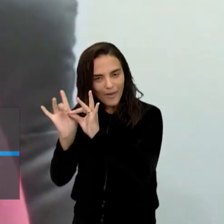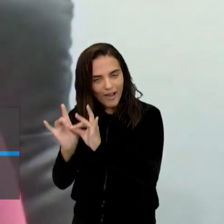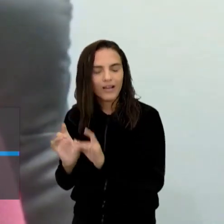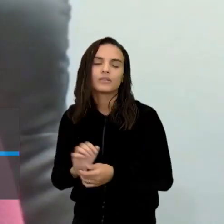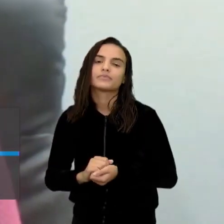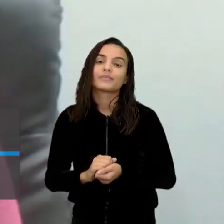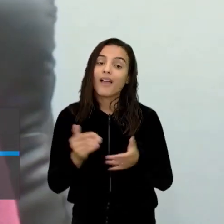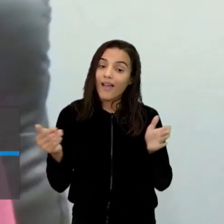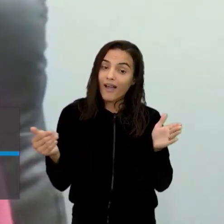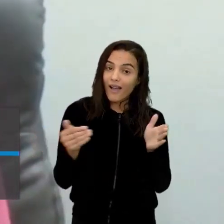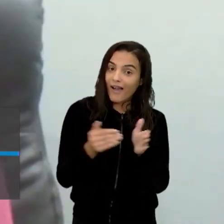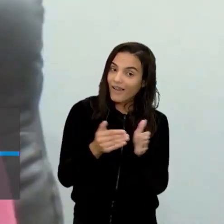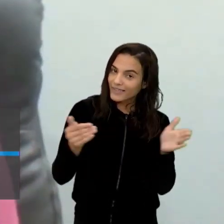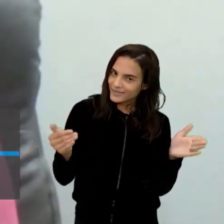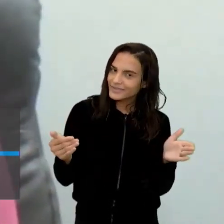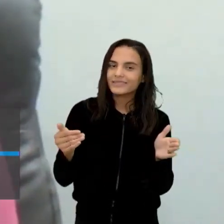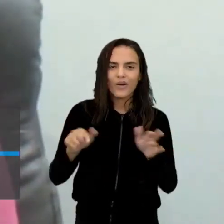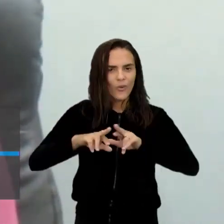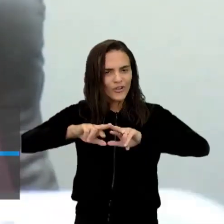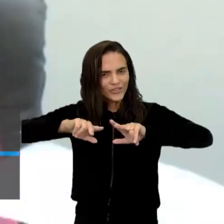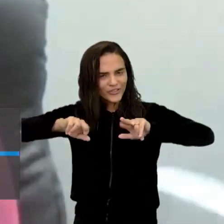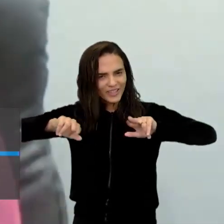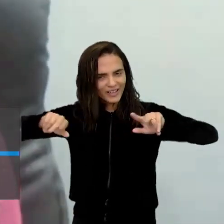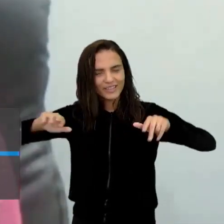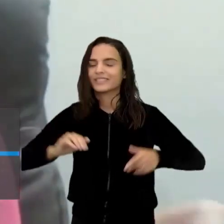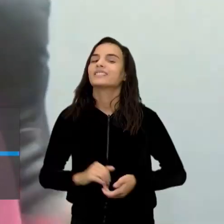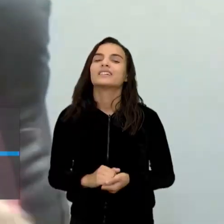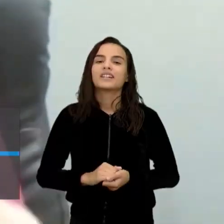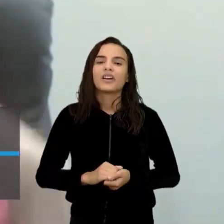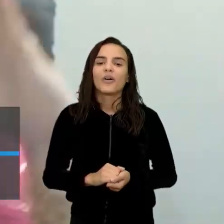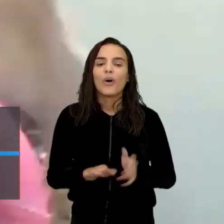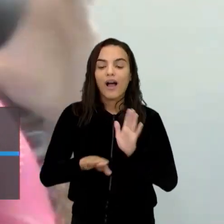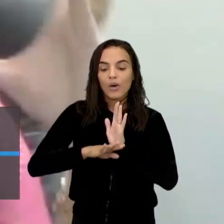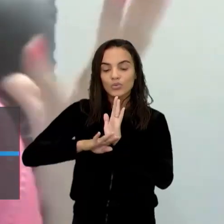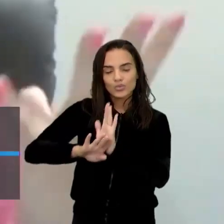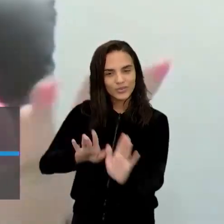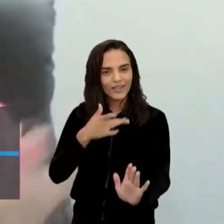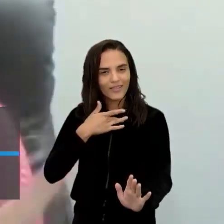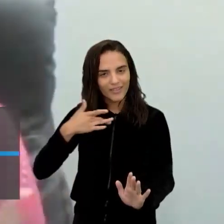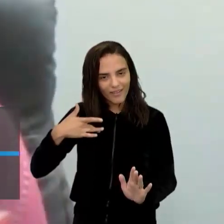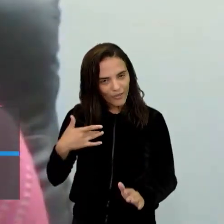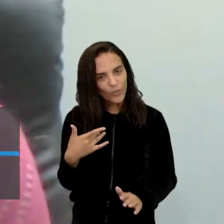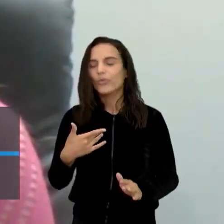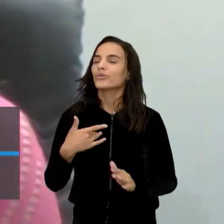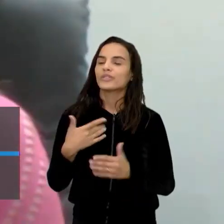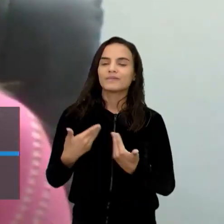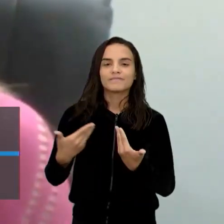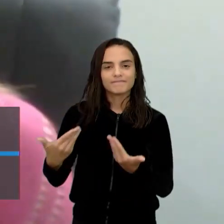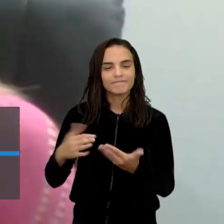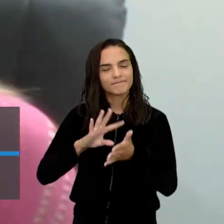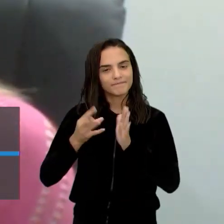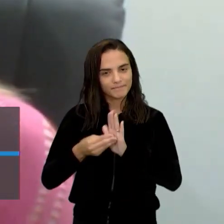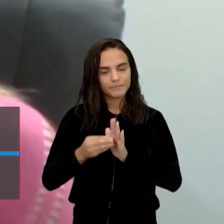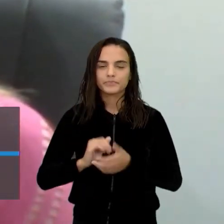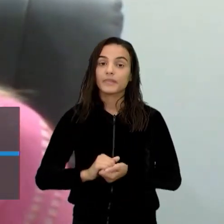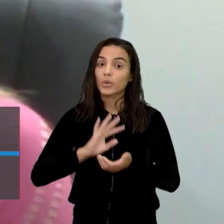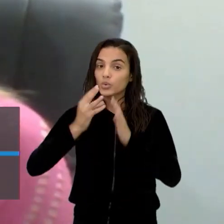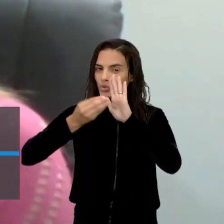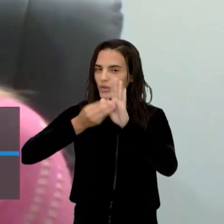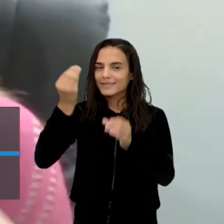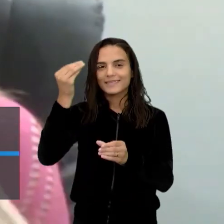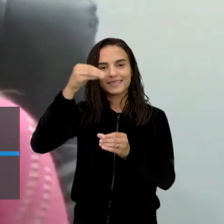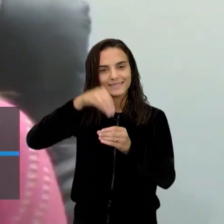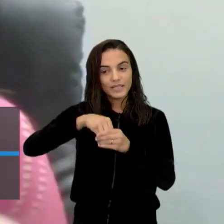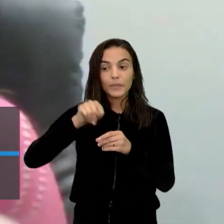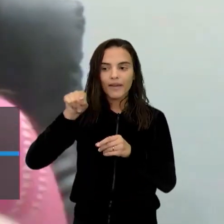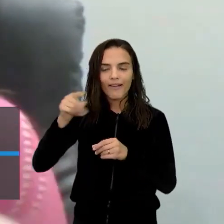especializados e até os extras, as terapeutas, quem atende esse aluno como um todo. Todos estão envolvidos